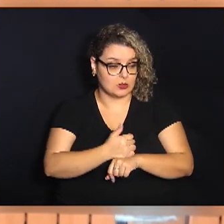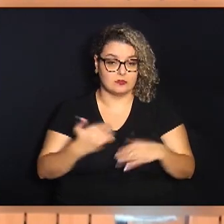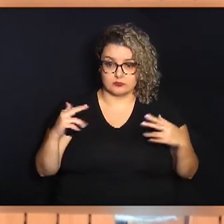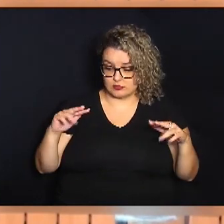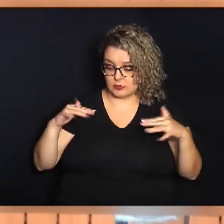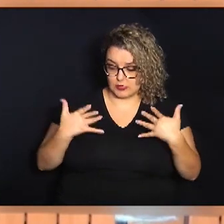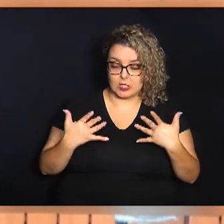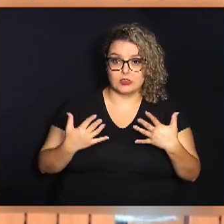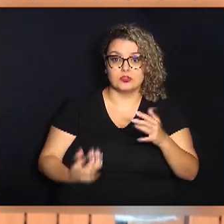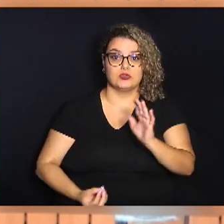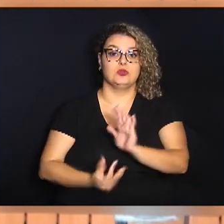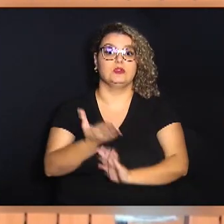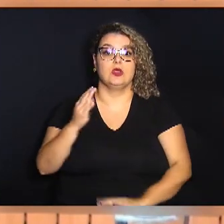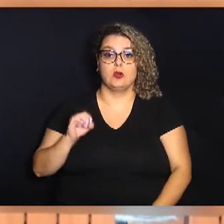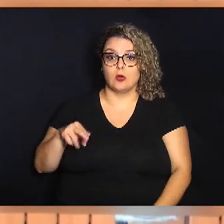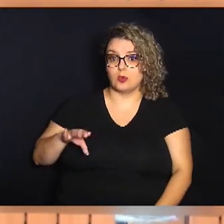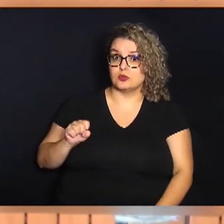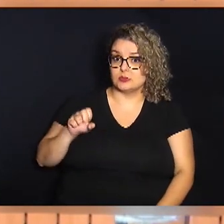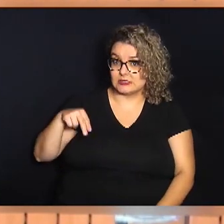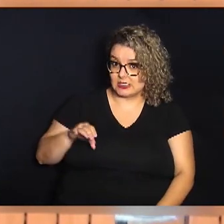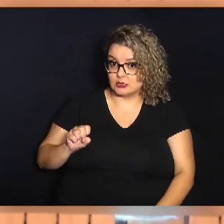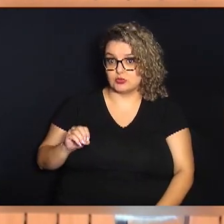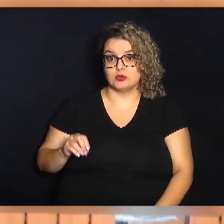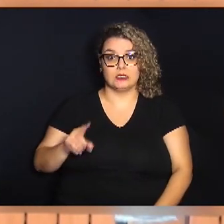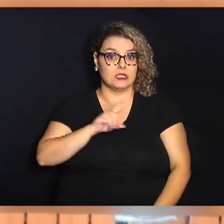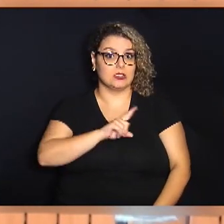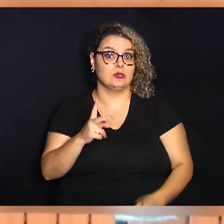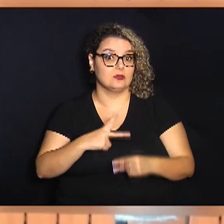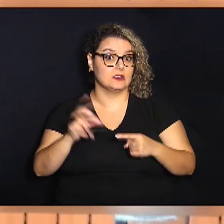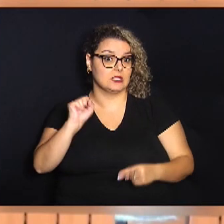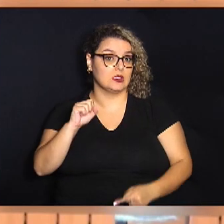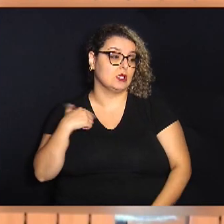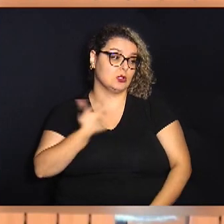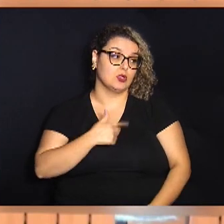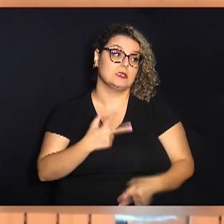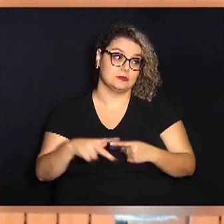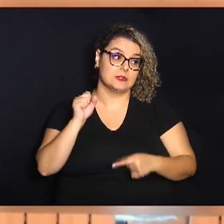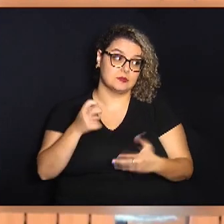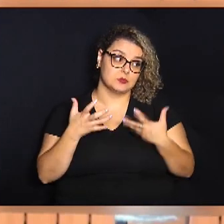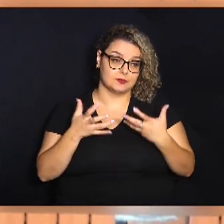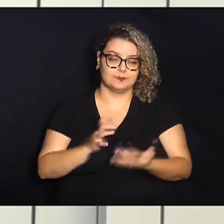posição de criar consenso e não simplesmente de vencer, porque a gente gosta muito de vencer.